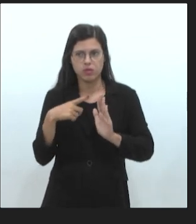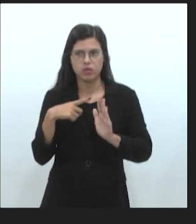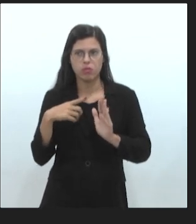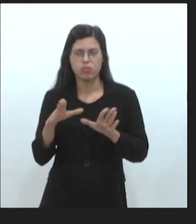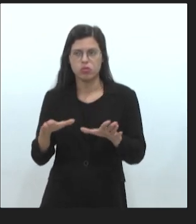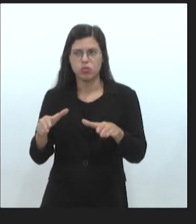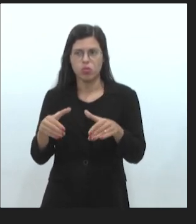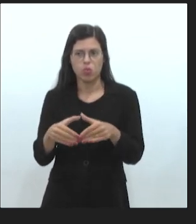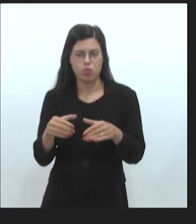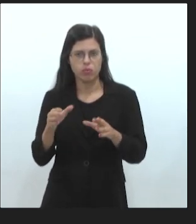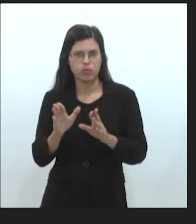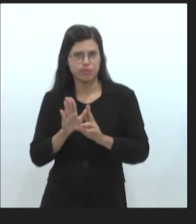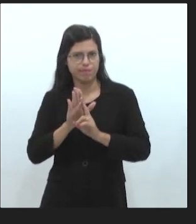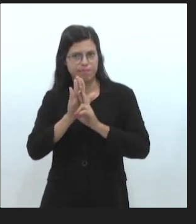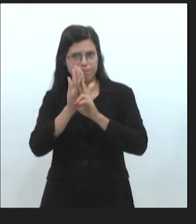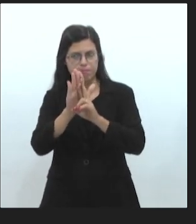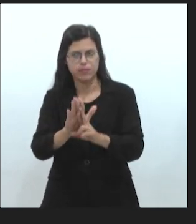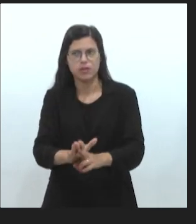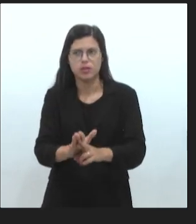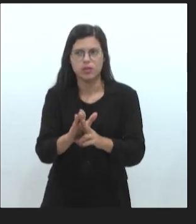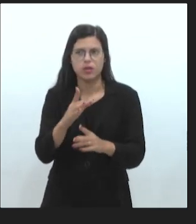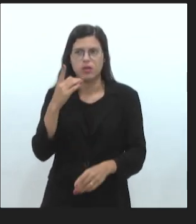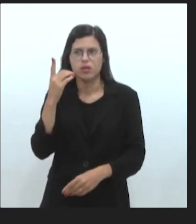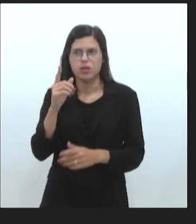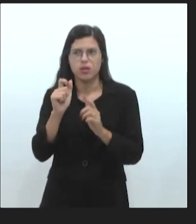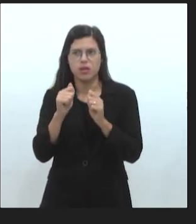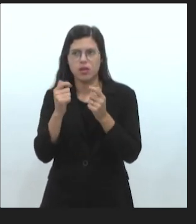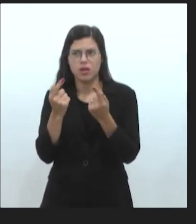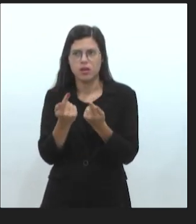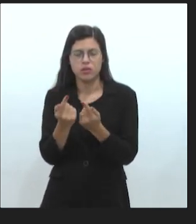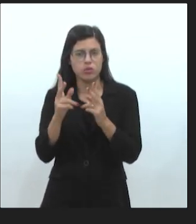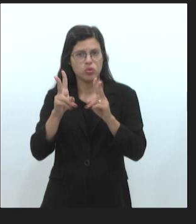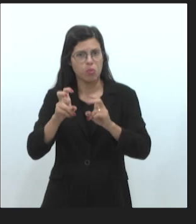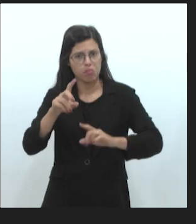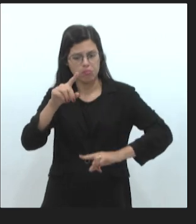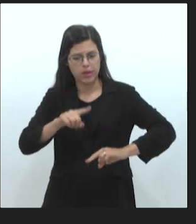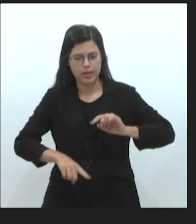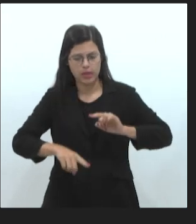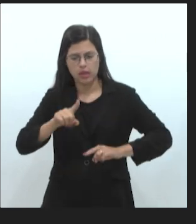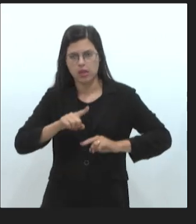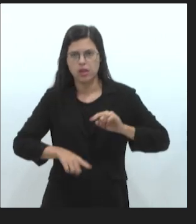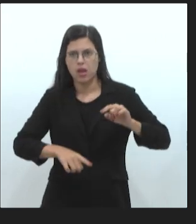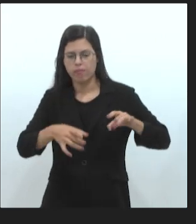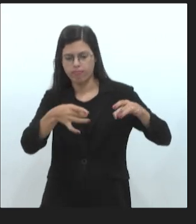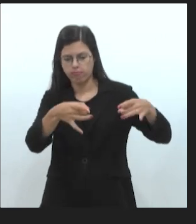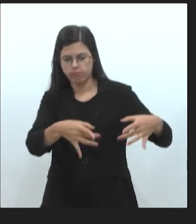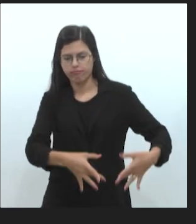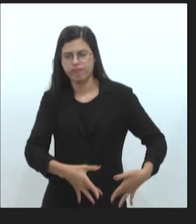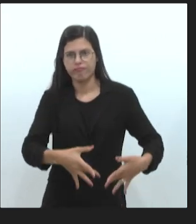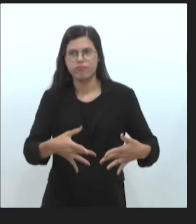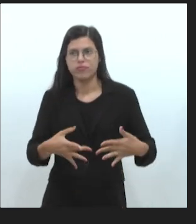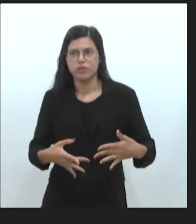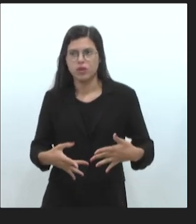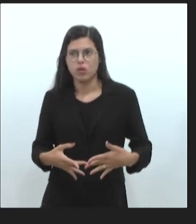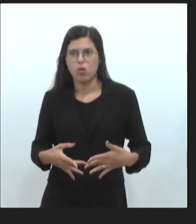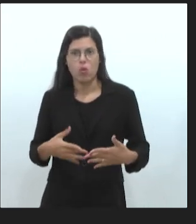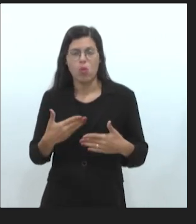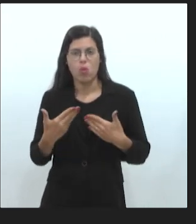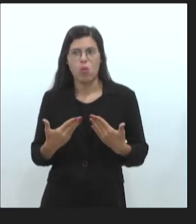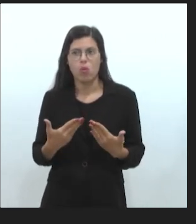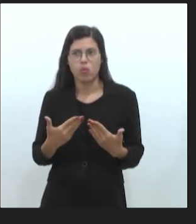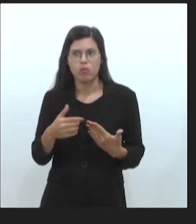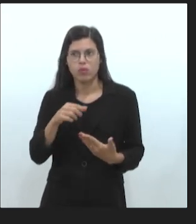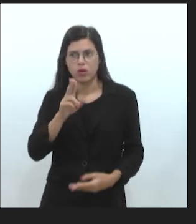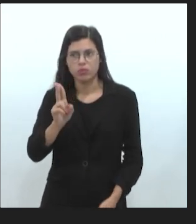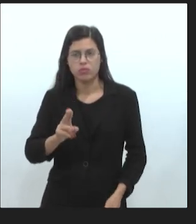Alerj participando de um outro projeto sobre resíduos sólidos, sobre a disposição final para a utilização das